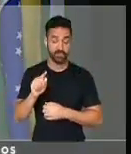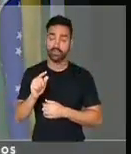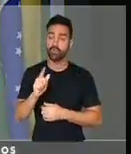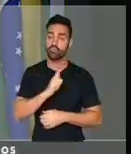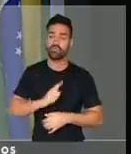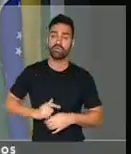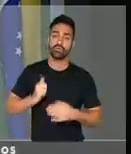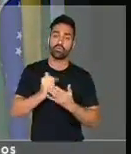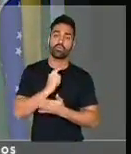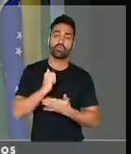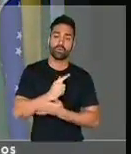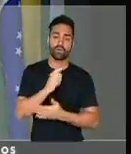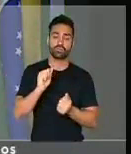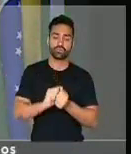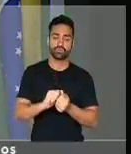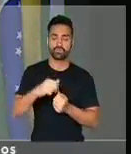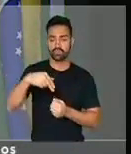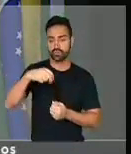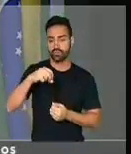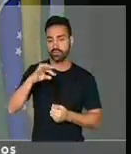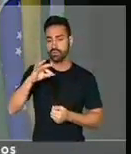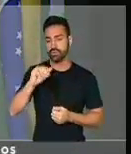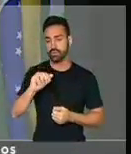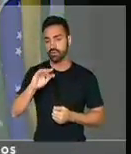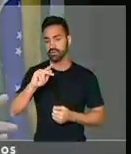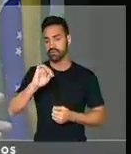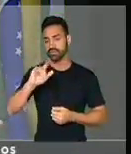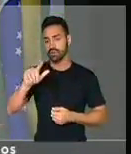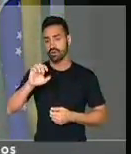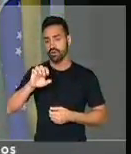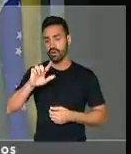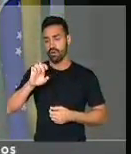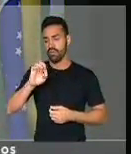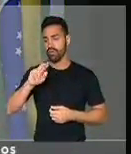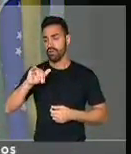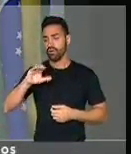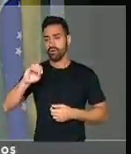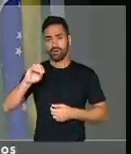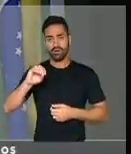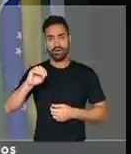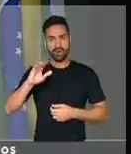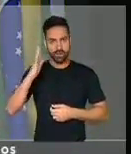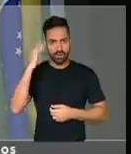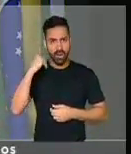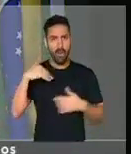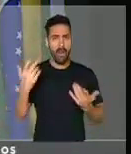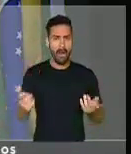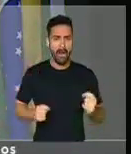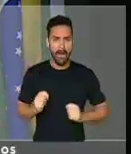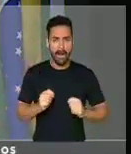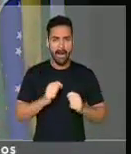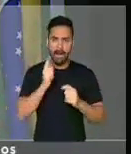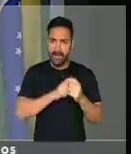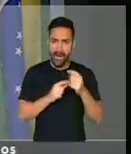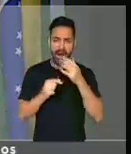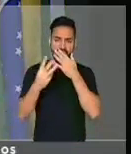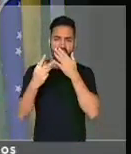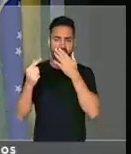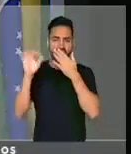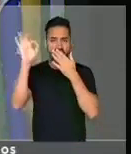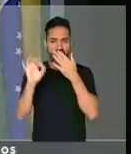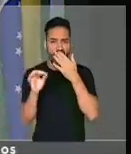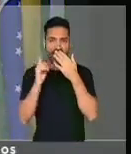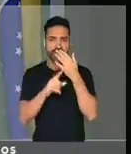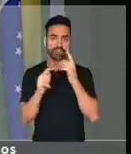compras governamentais através da nota fiscal eletrônica. Pasmem, sabe qual foi a economia? 37%